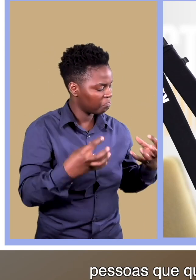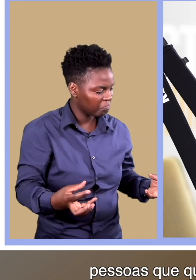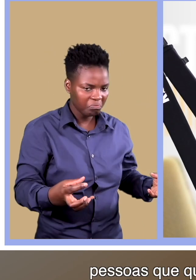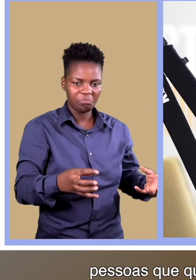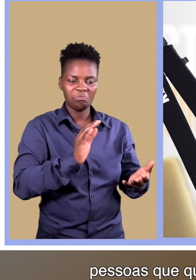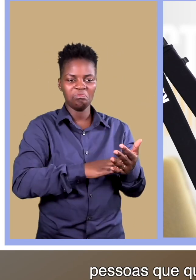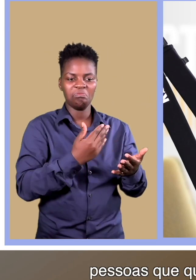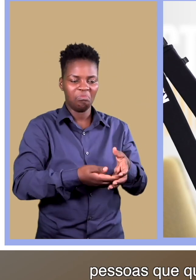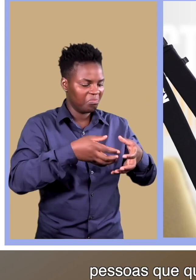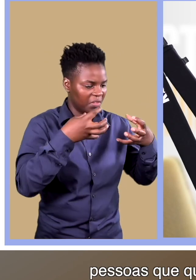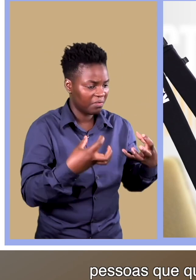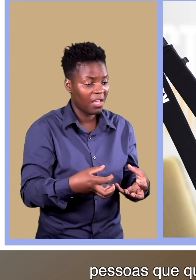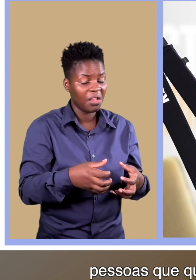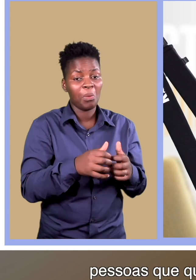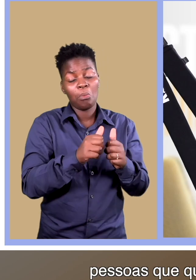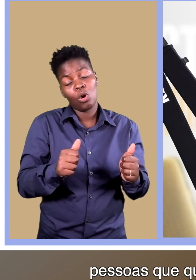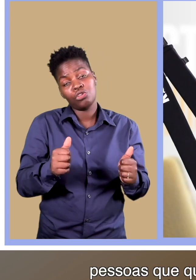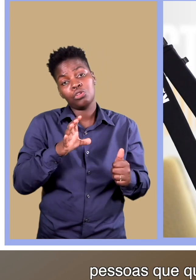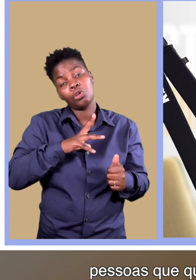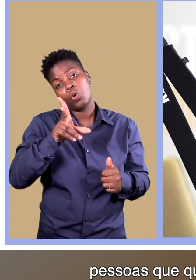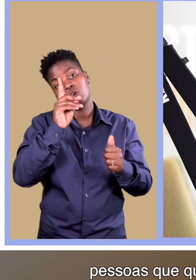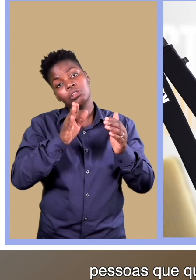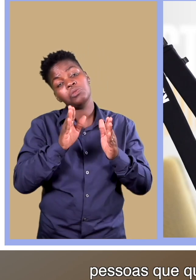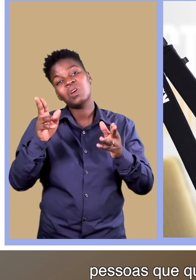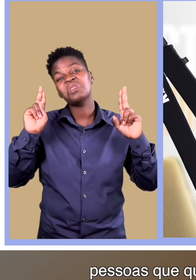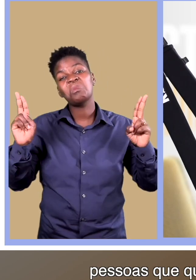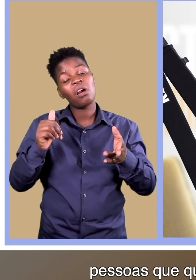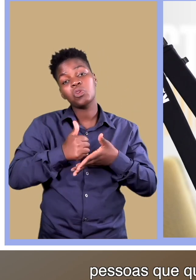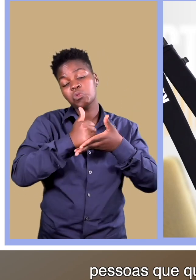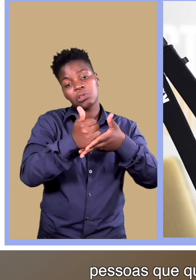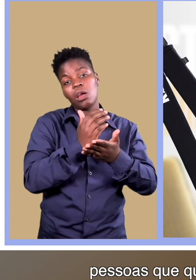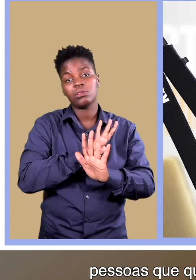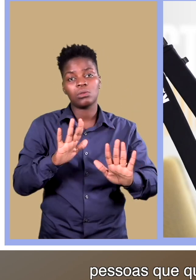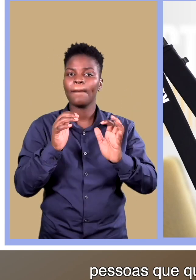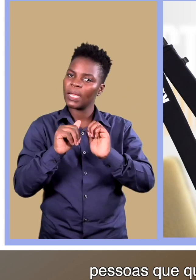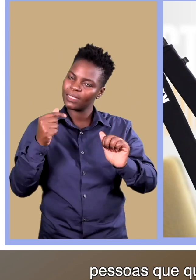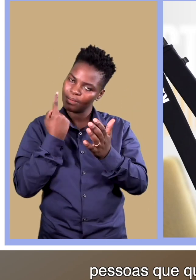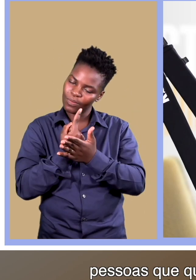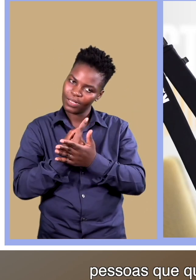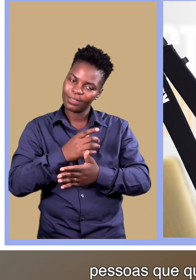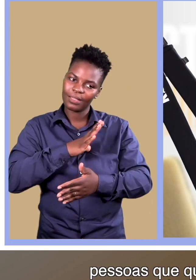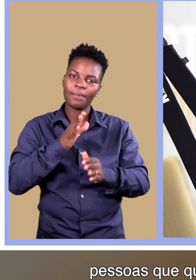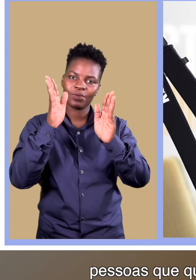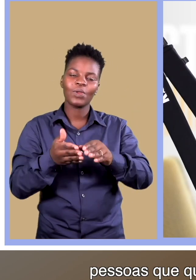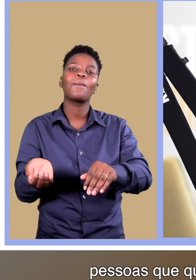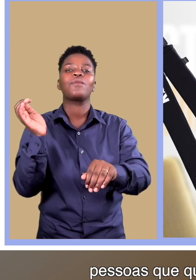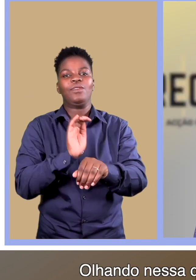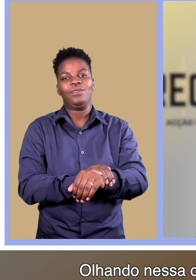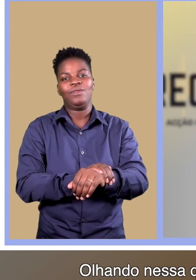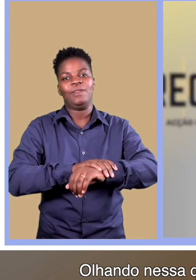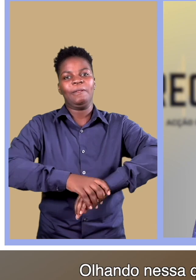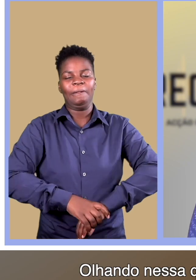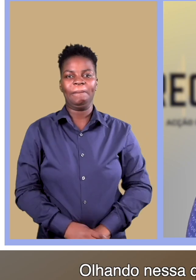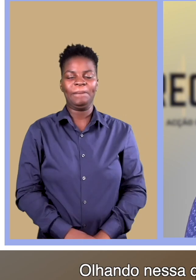vontade, pessoas que querem lá ajudar, mas enquanto os especialistas não estiverem lá, a ajuda não será tão efetiva assim.